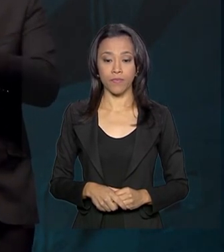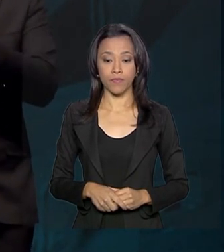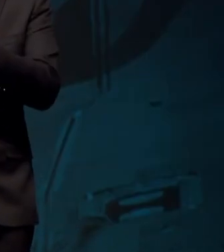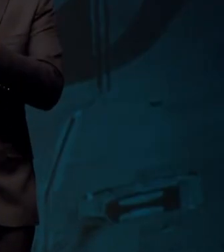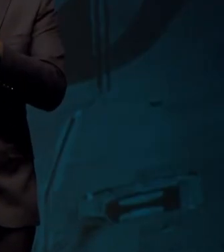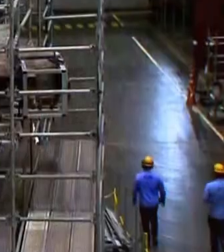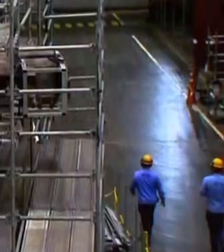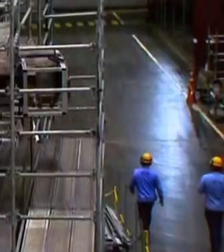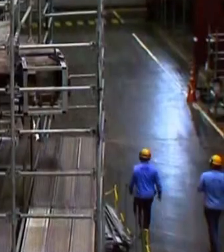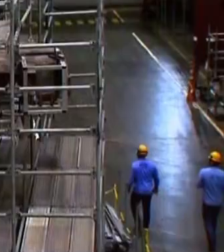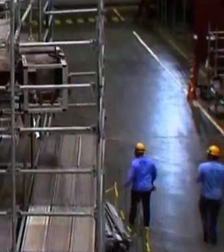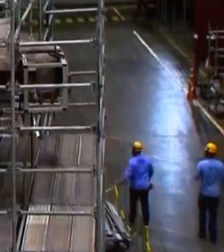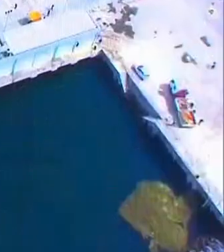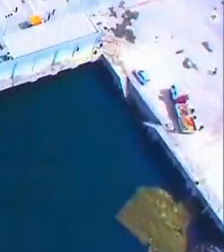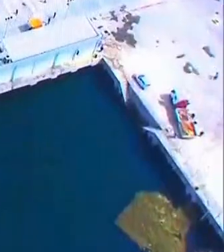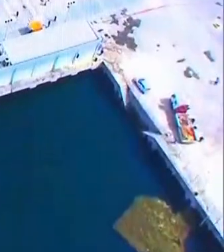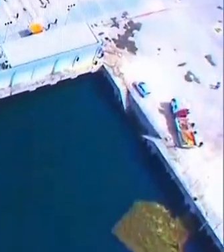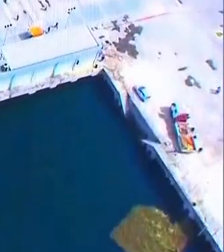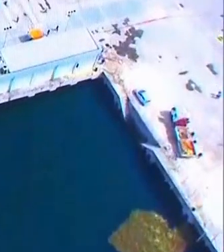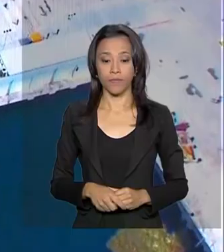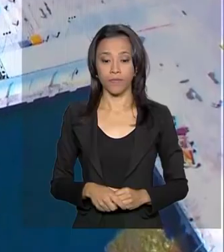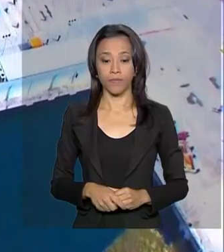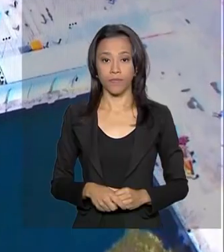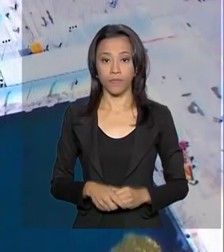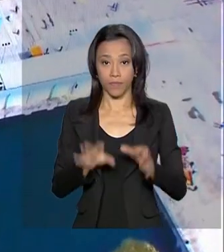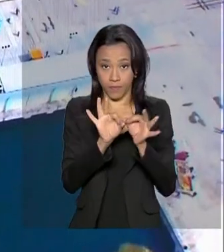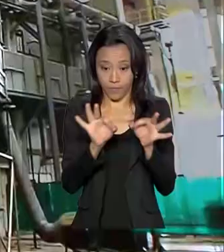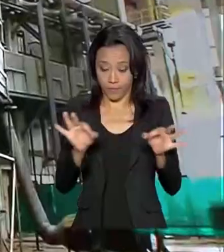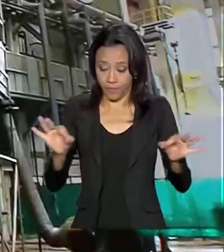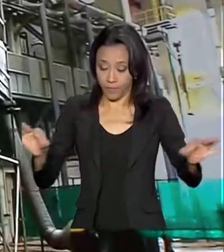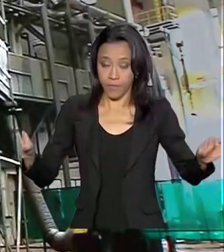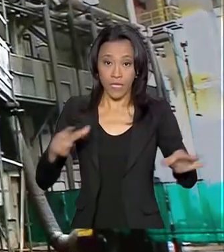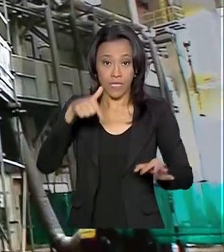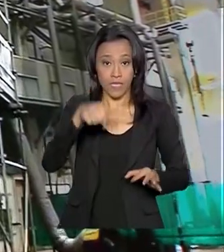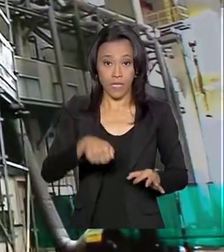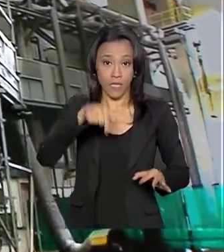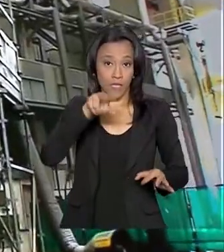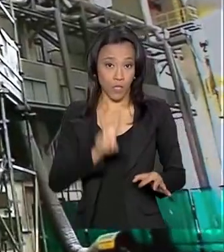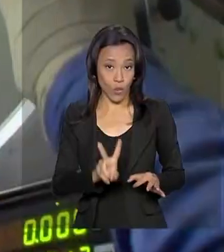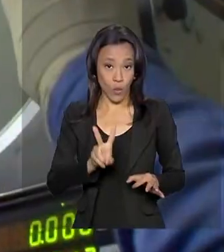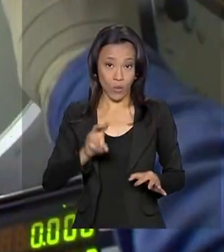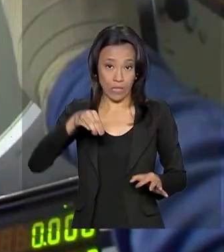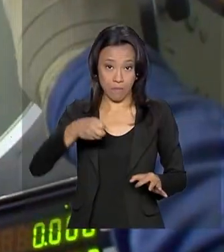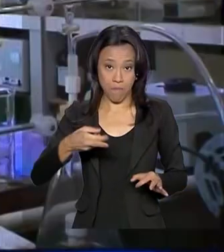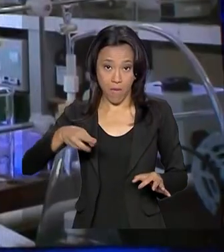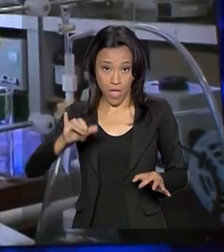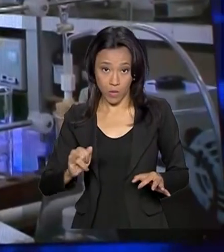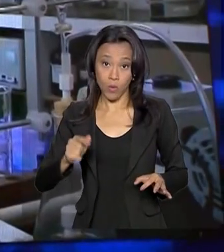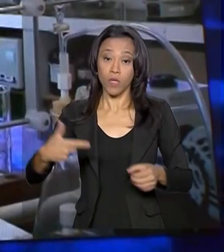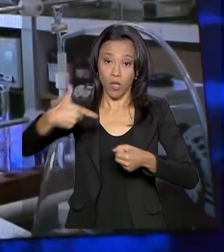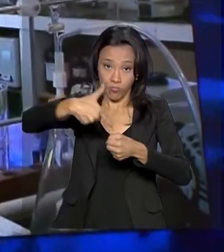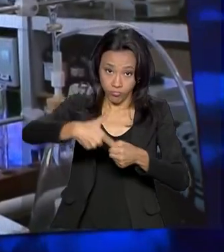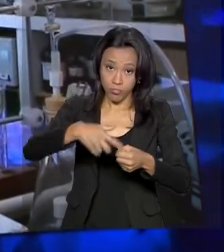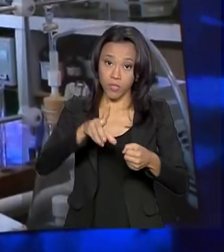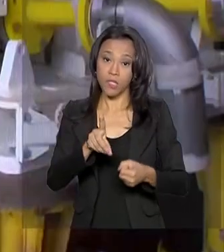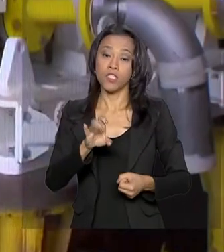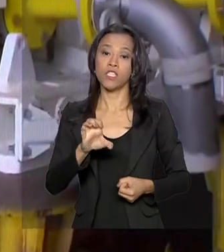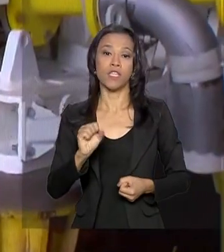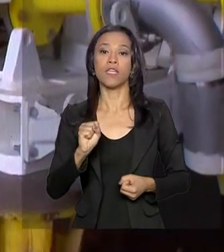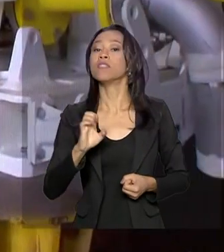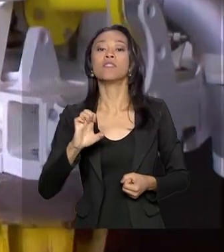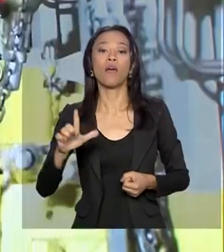soberania. Com 72 metros de comprimento, movido a diesel e eletricidade, o Humaitá é projetado para